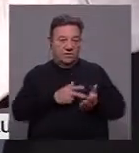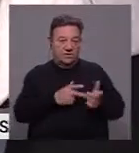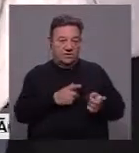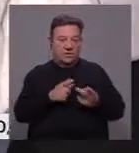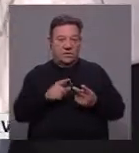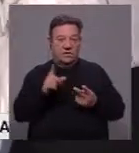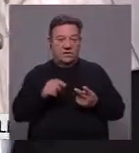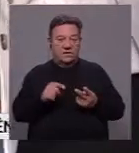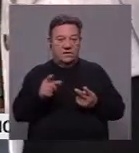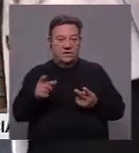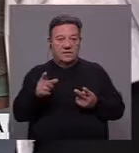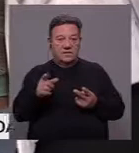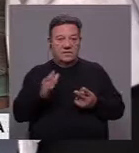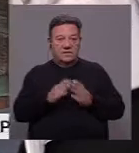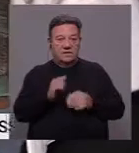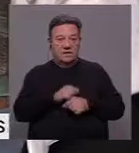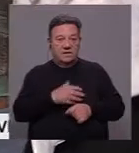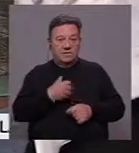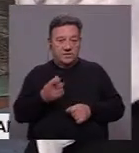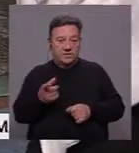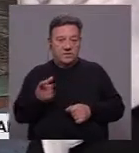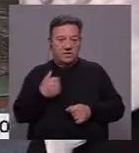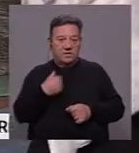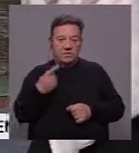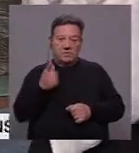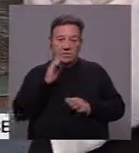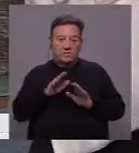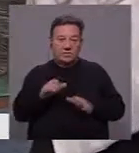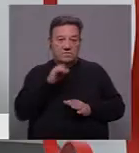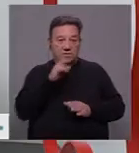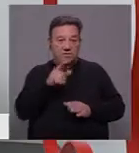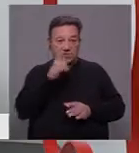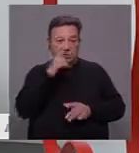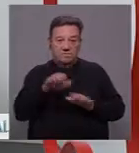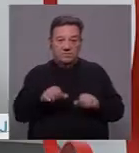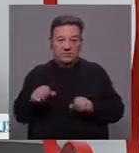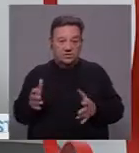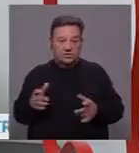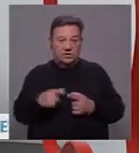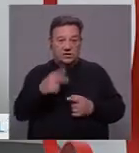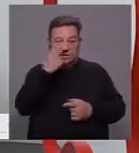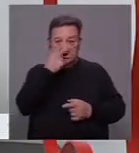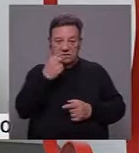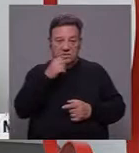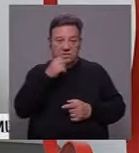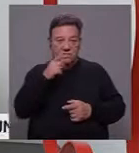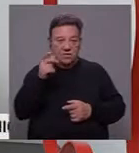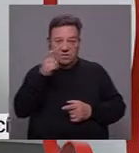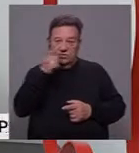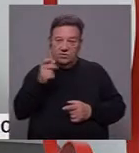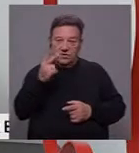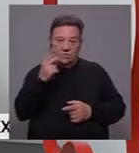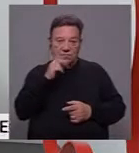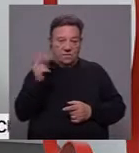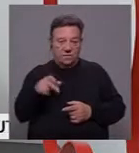também com a Santa Casa da Misericórdia, nós temos uma exposição que pode ser tocada. E, portanto, os indivíduos cegos podem vir aqui